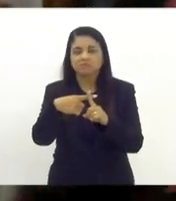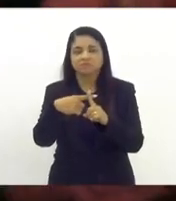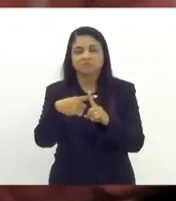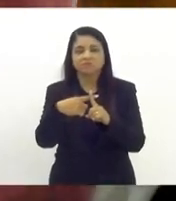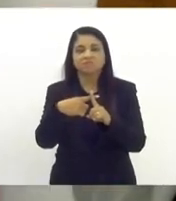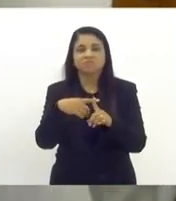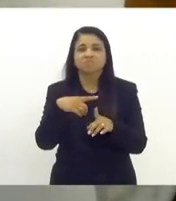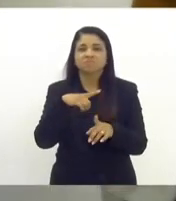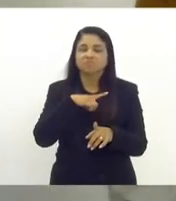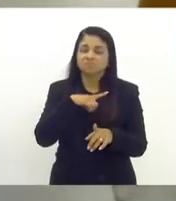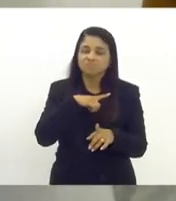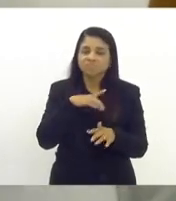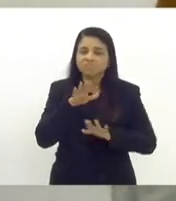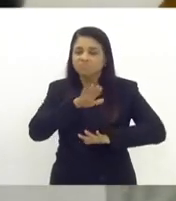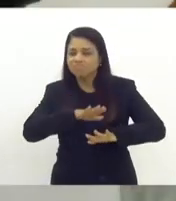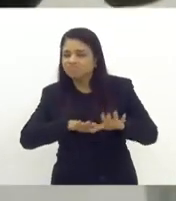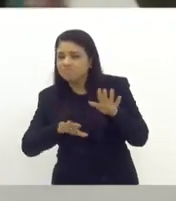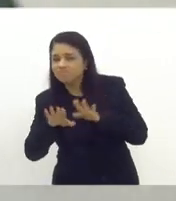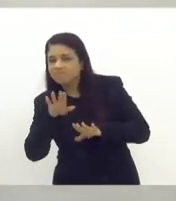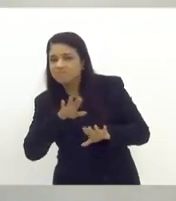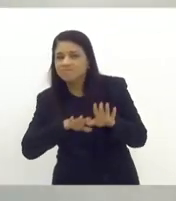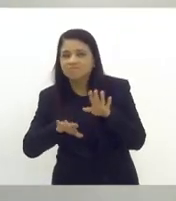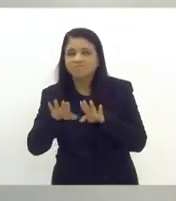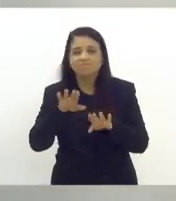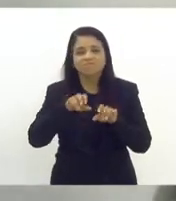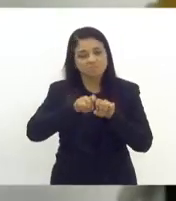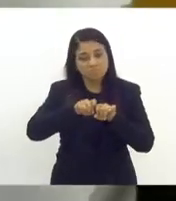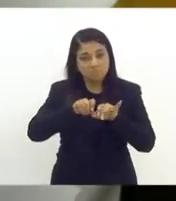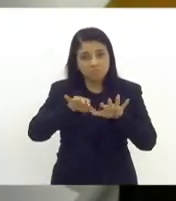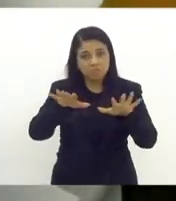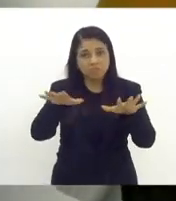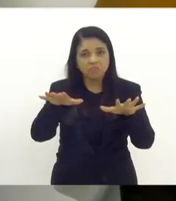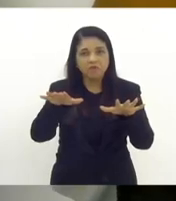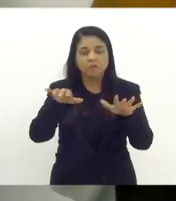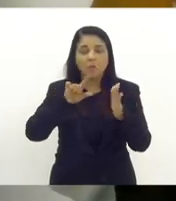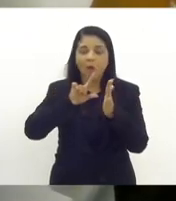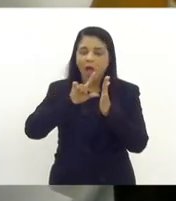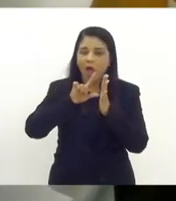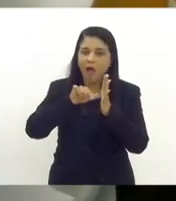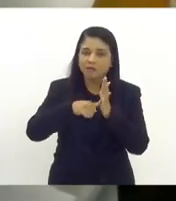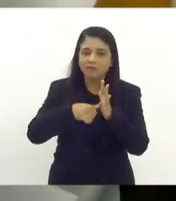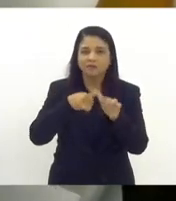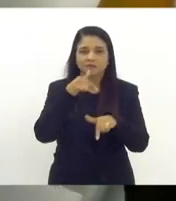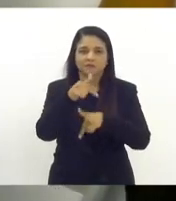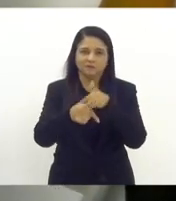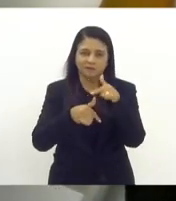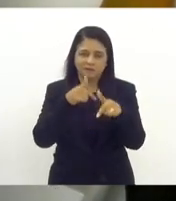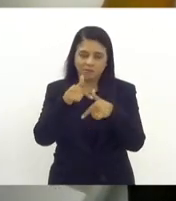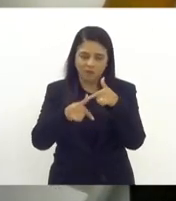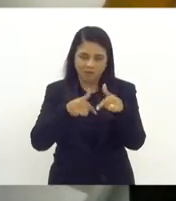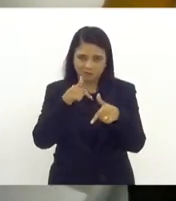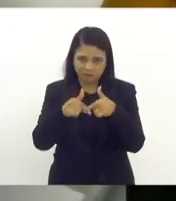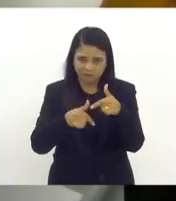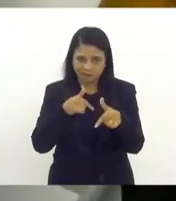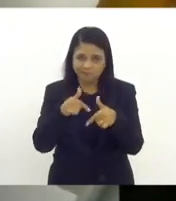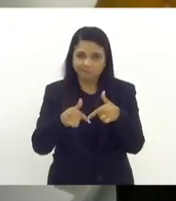ao mesmo tempo tem que tomar cuidado para essa toda essa amplitude não acabar atrasando um pouco trabalho né os trabalhos que eu digo então eu